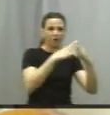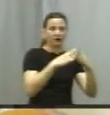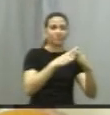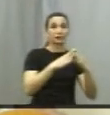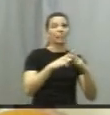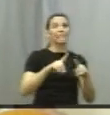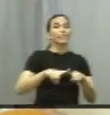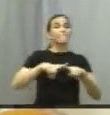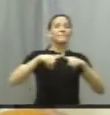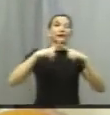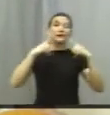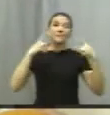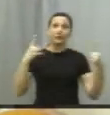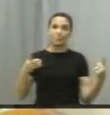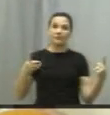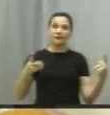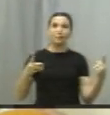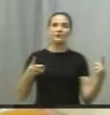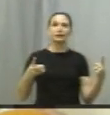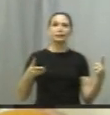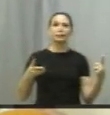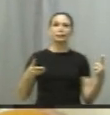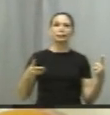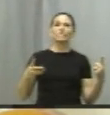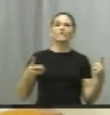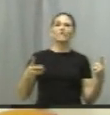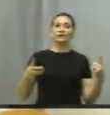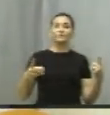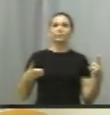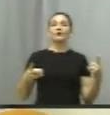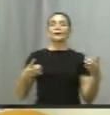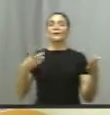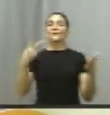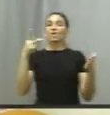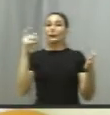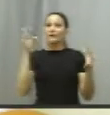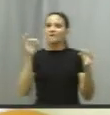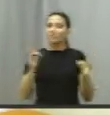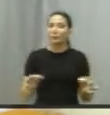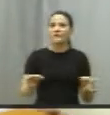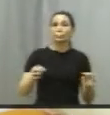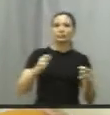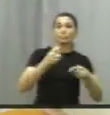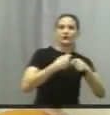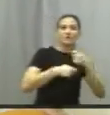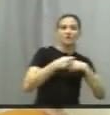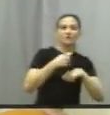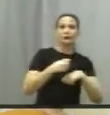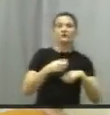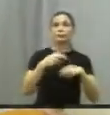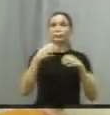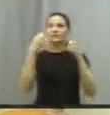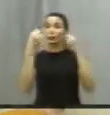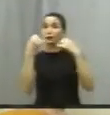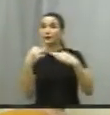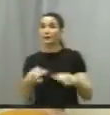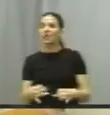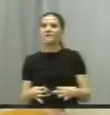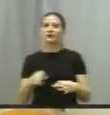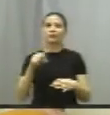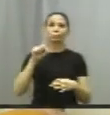Porém, vereadora Luiza Brás, os acertos de uma administração não podem ser a justificativa